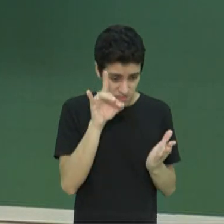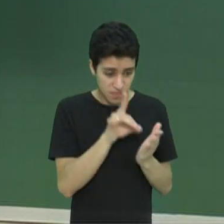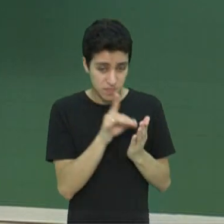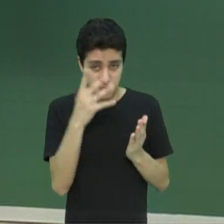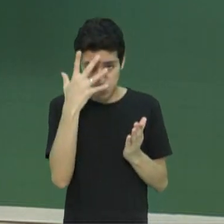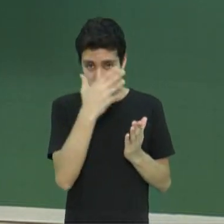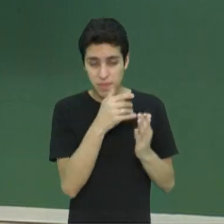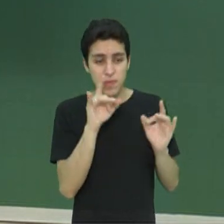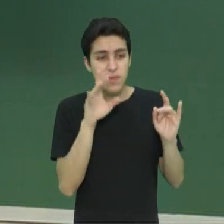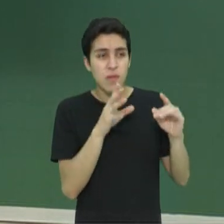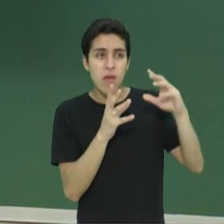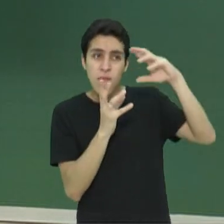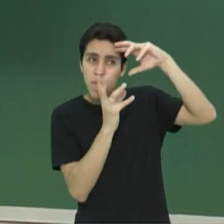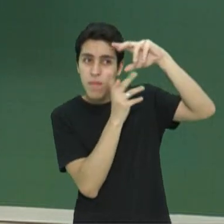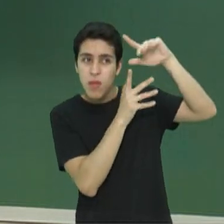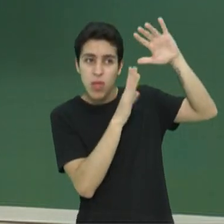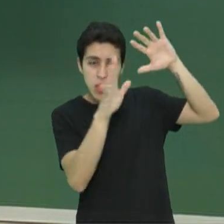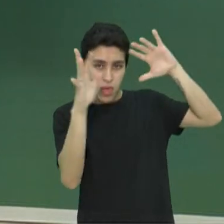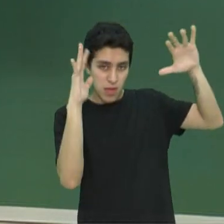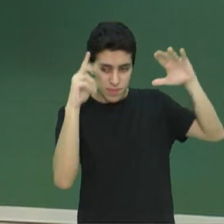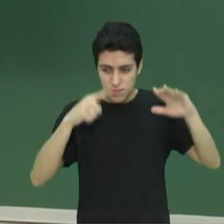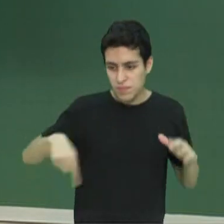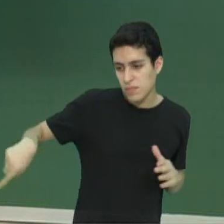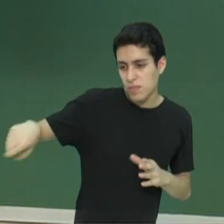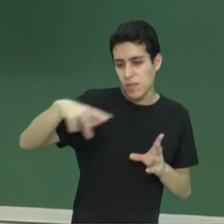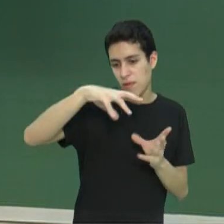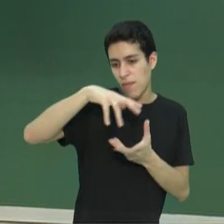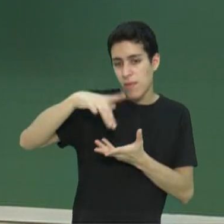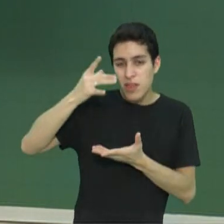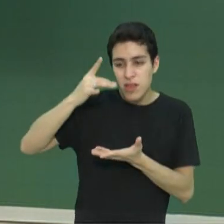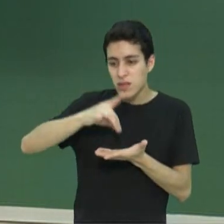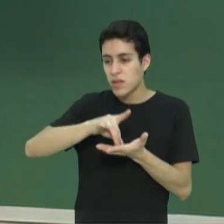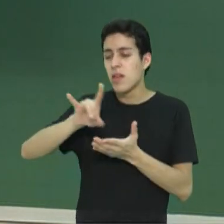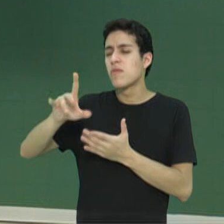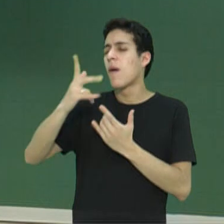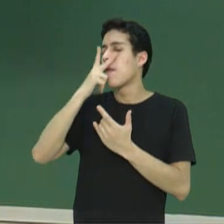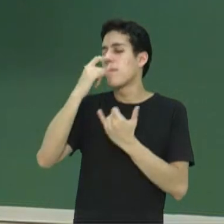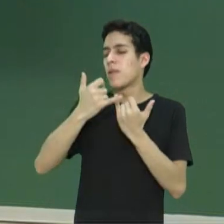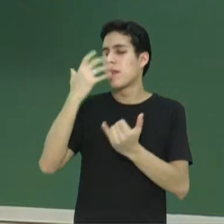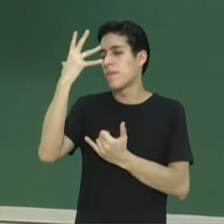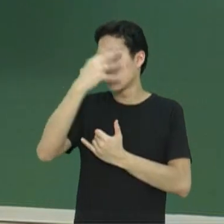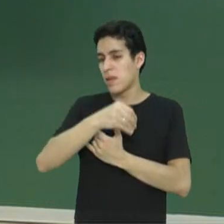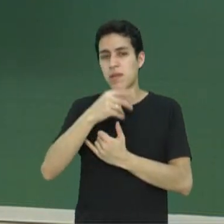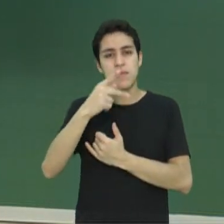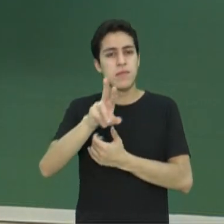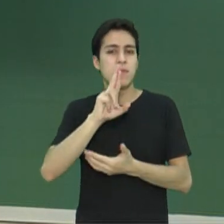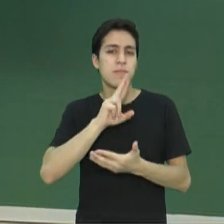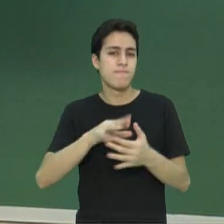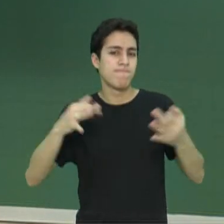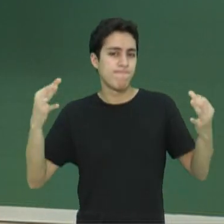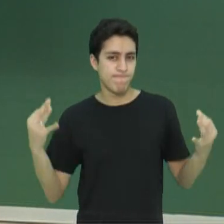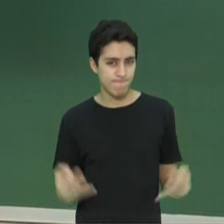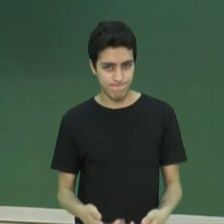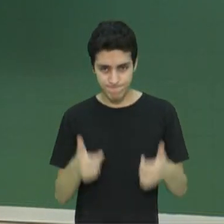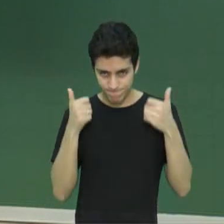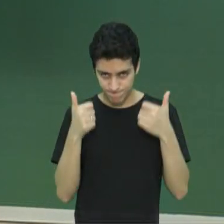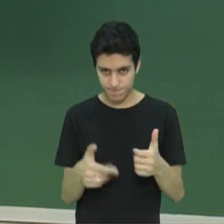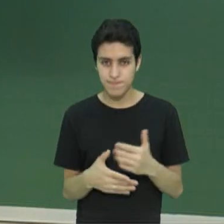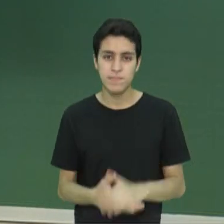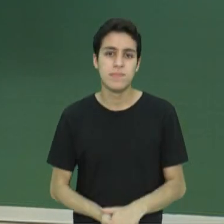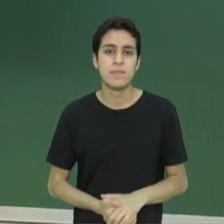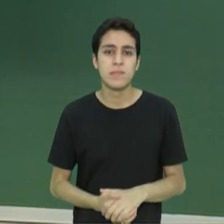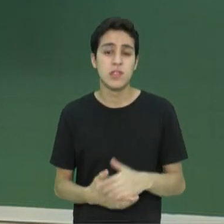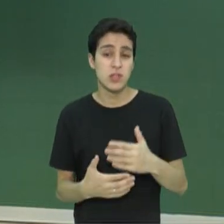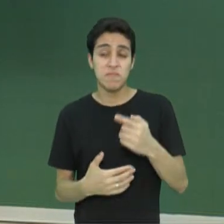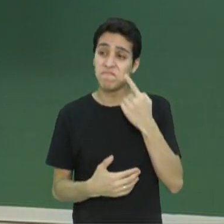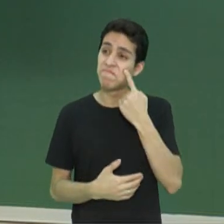belo está no mundo das ideias, e que aqui no mundo sensível nós vemos a aparência de belo, sua resposta está perfeita, certo? O